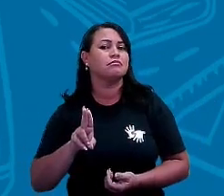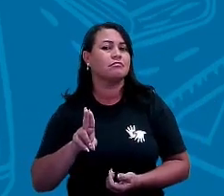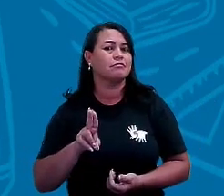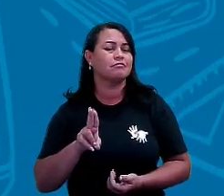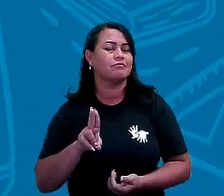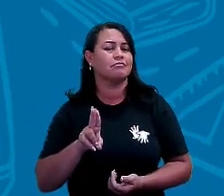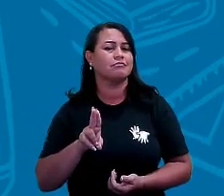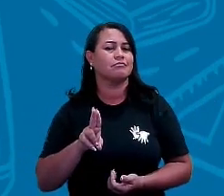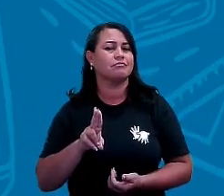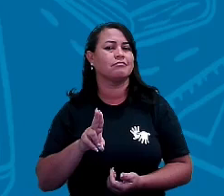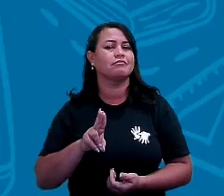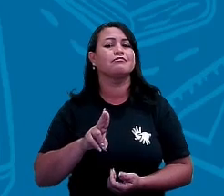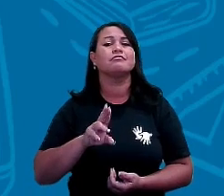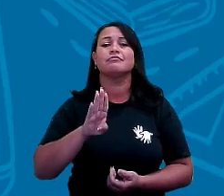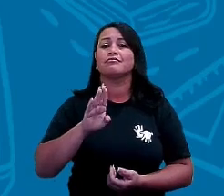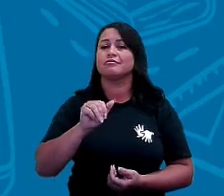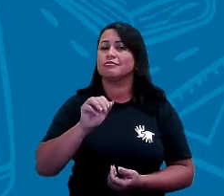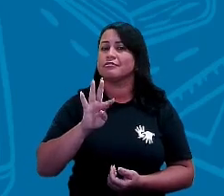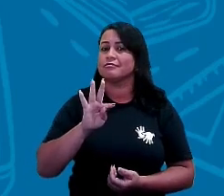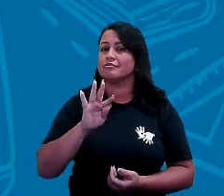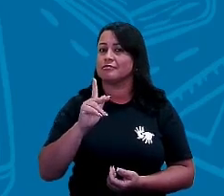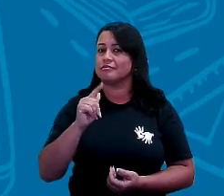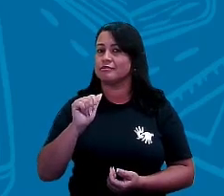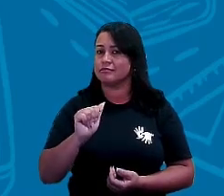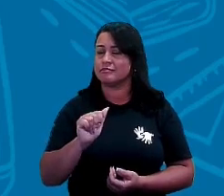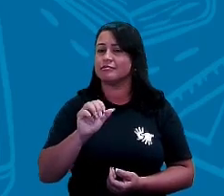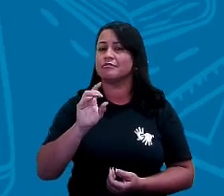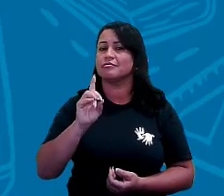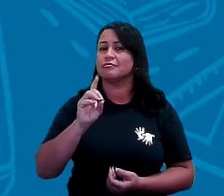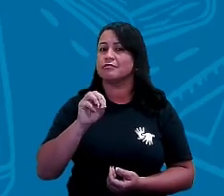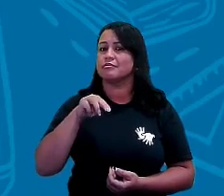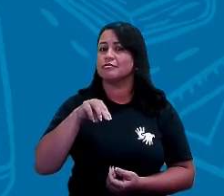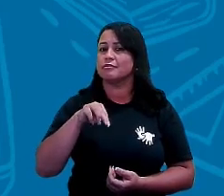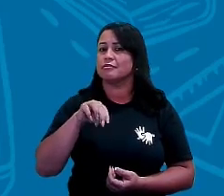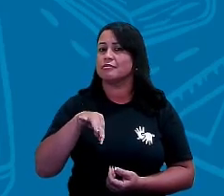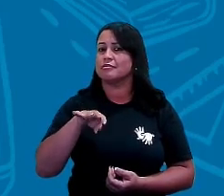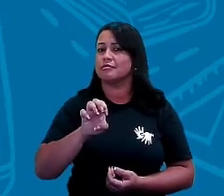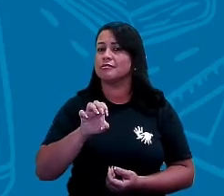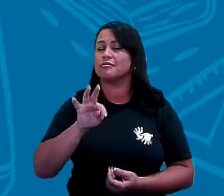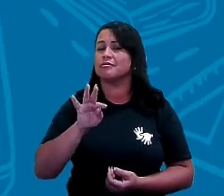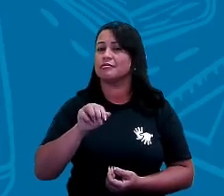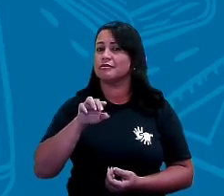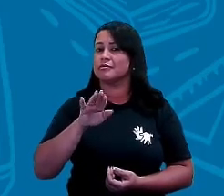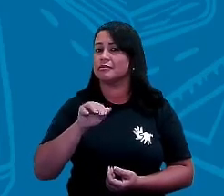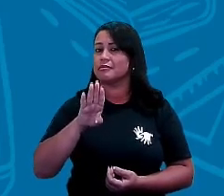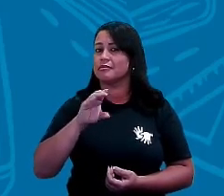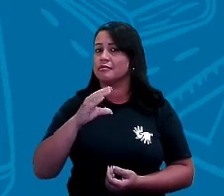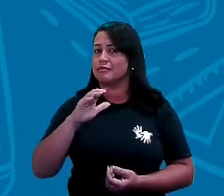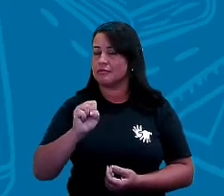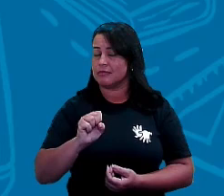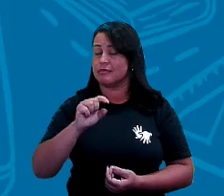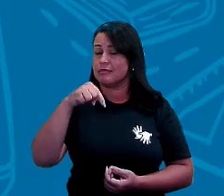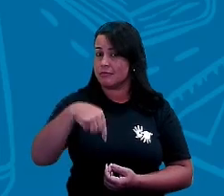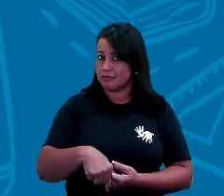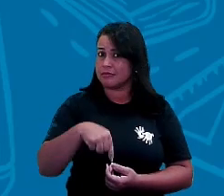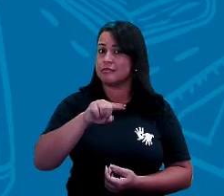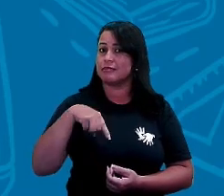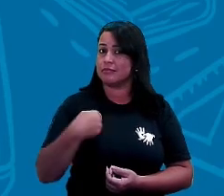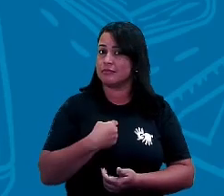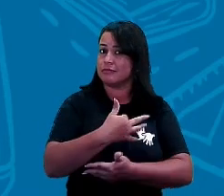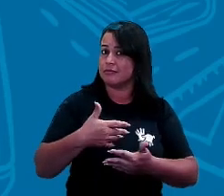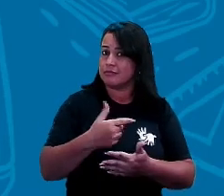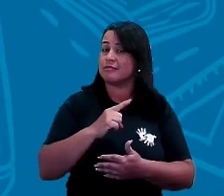bem claro aí, né? Batalha do Monte das Tabocas. E onde foi que aconteceu? Na nossa cidade, lá no Monte